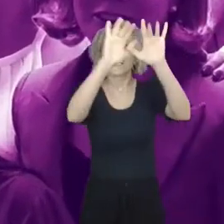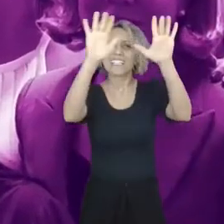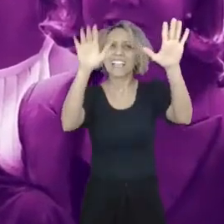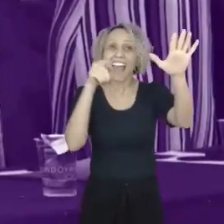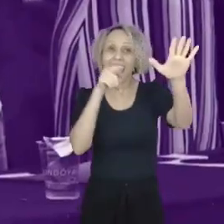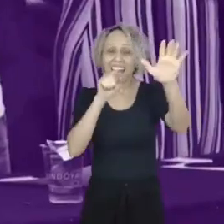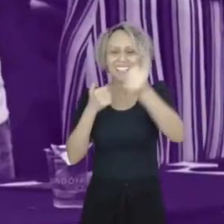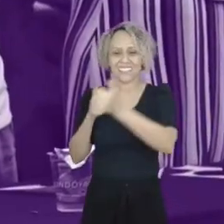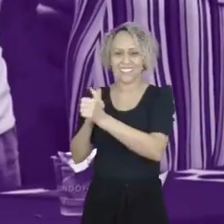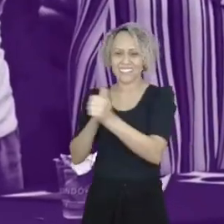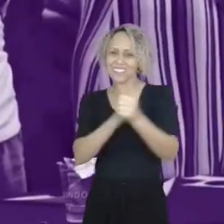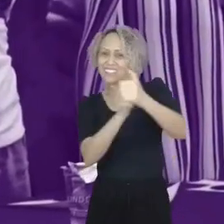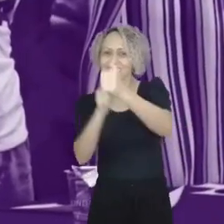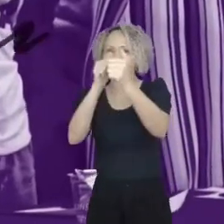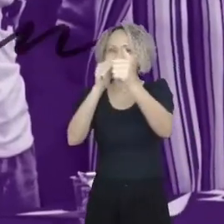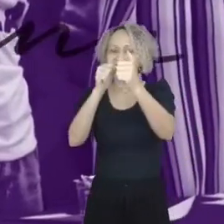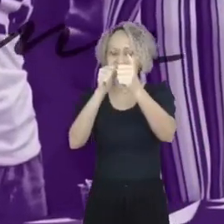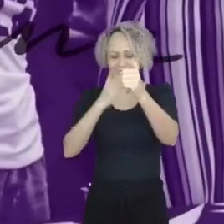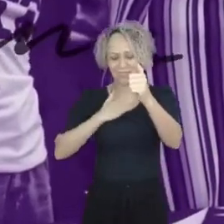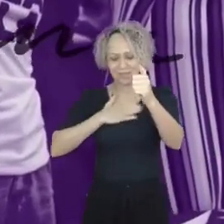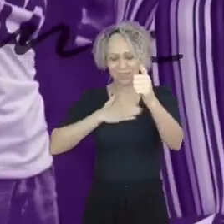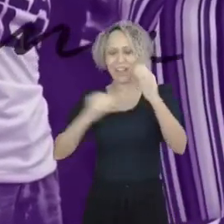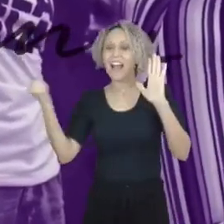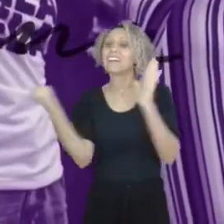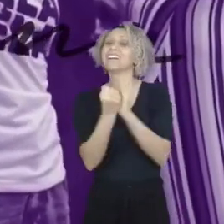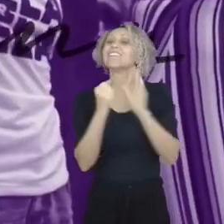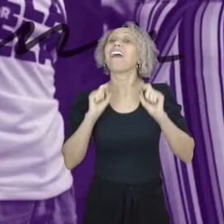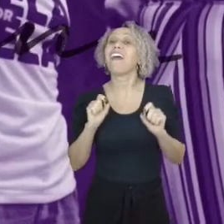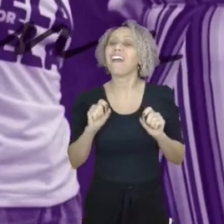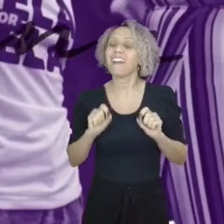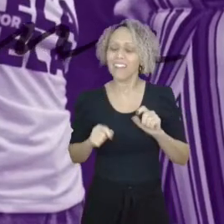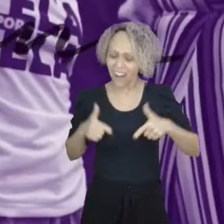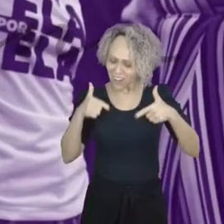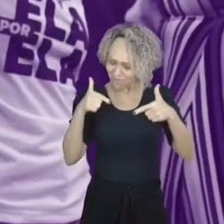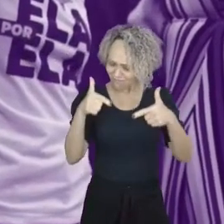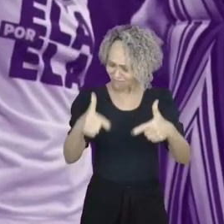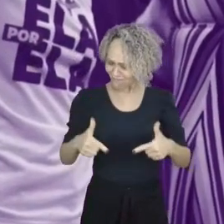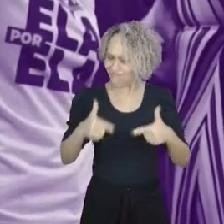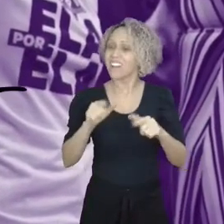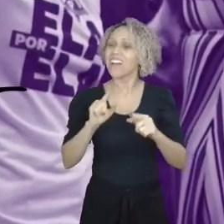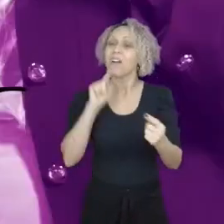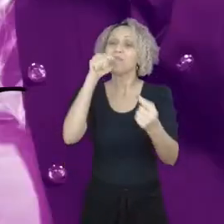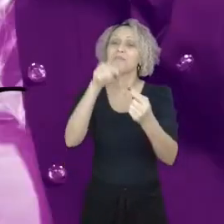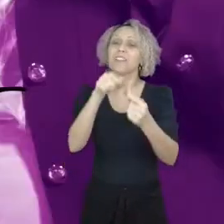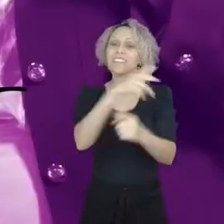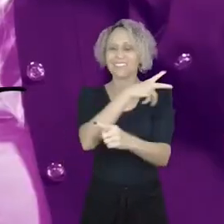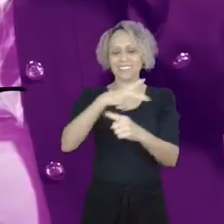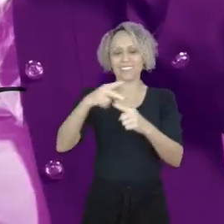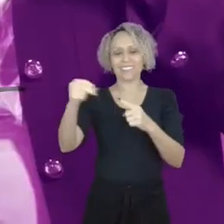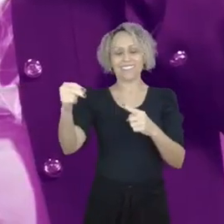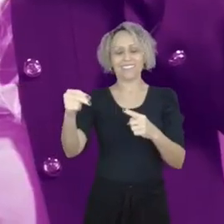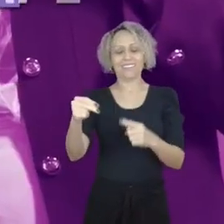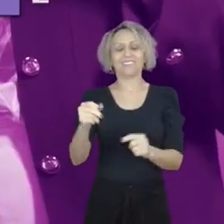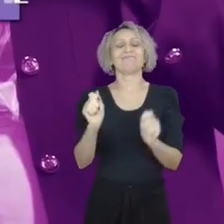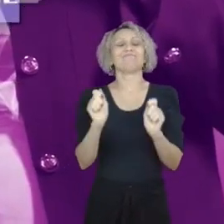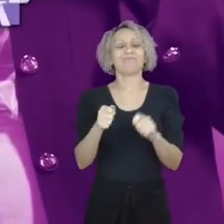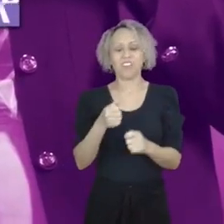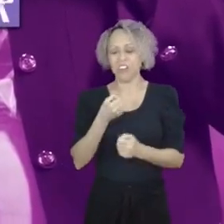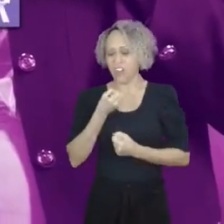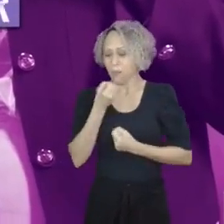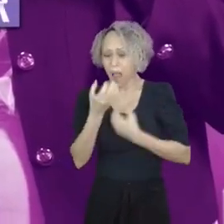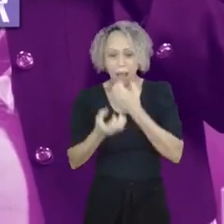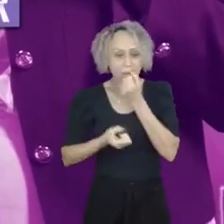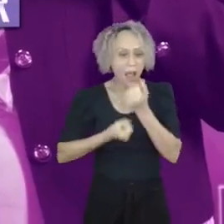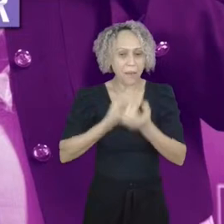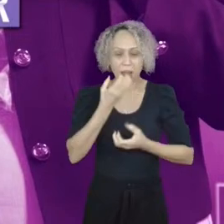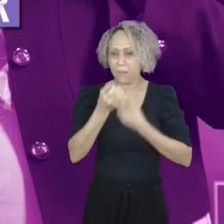vai me guiar. Ser guerreira é minha sina, batalhando pra vencer. Tenho voz pra ser